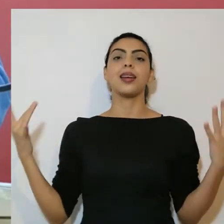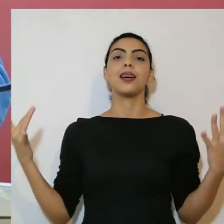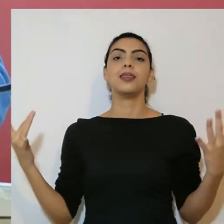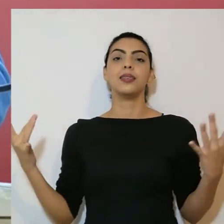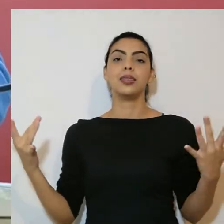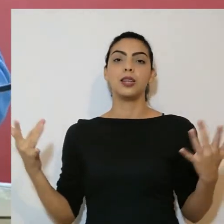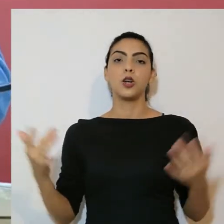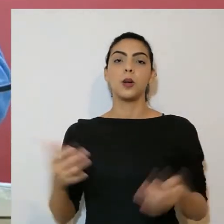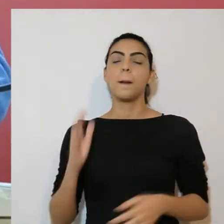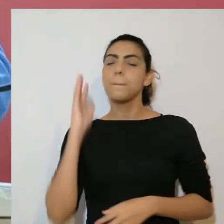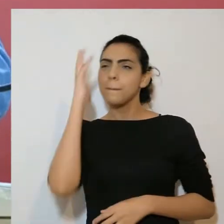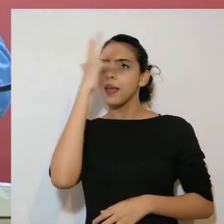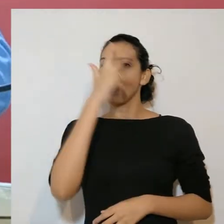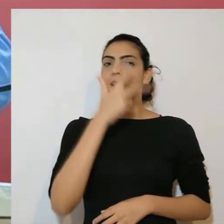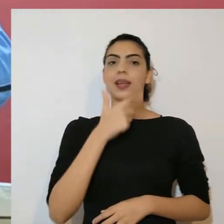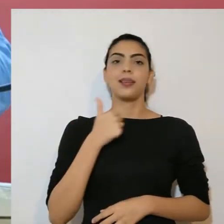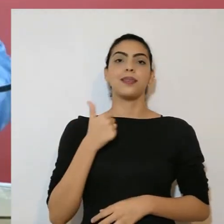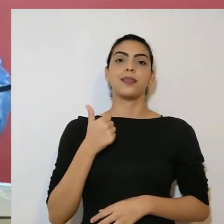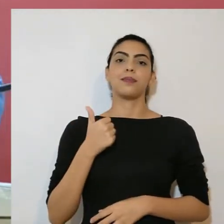calor,